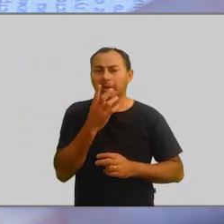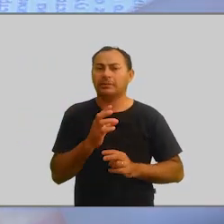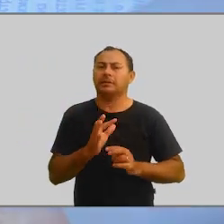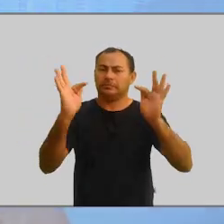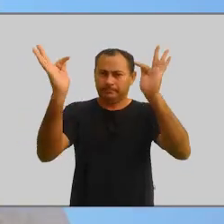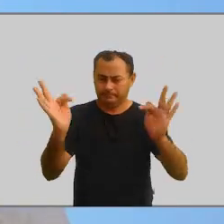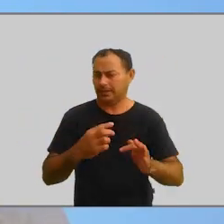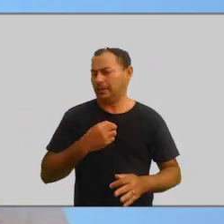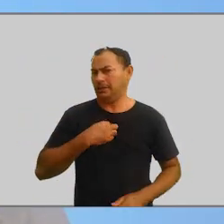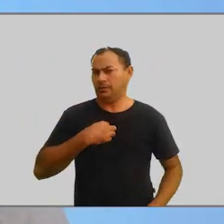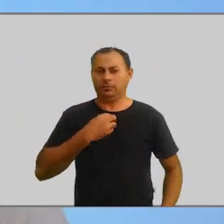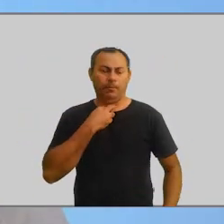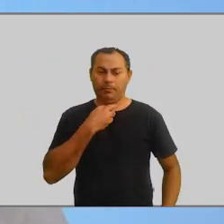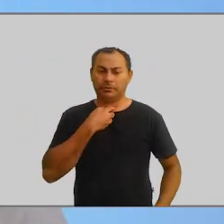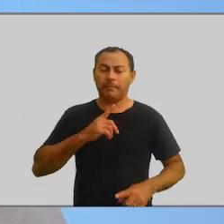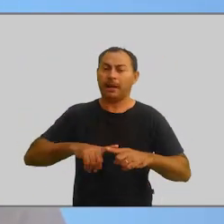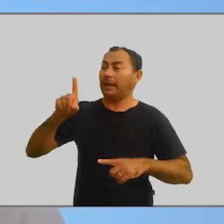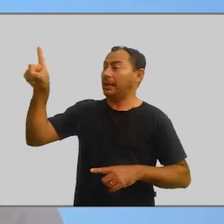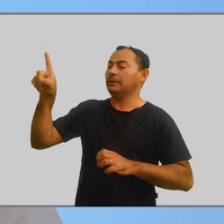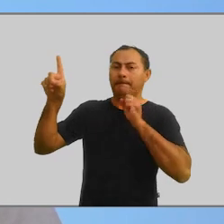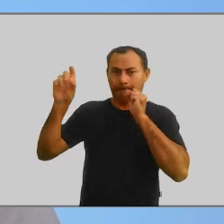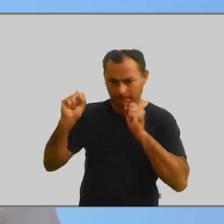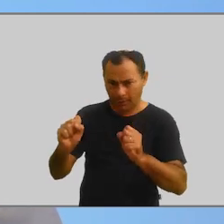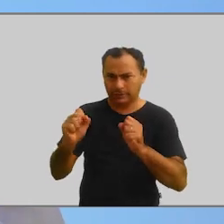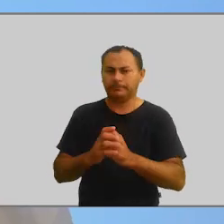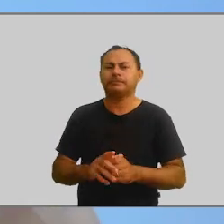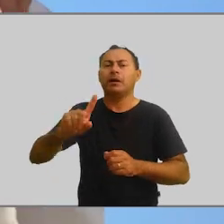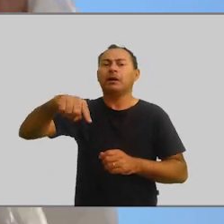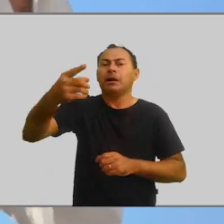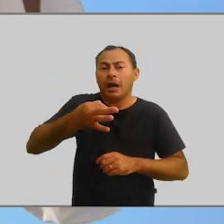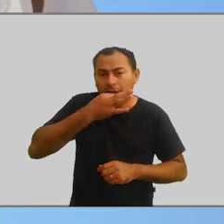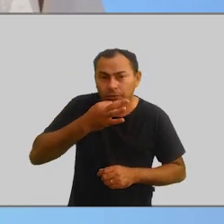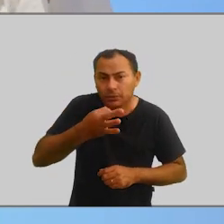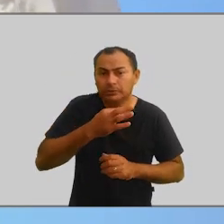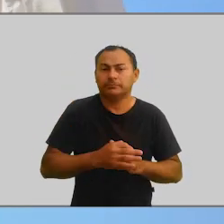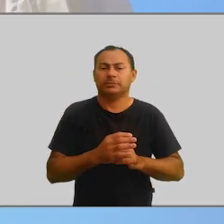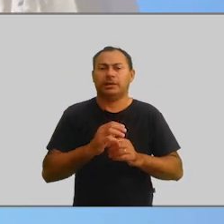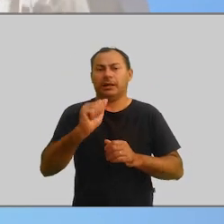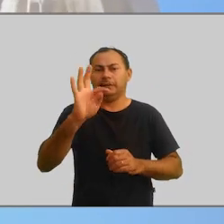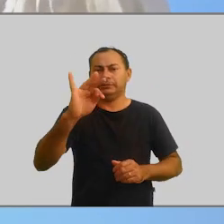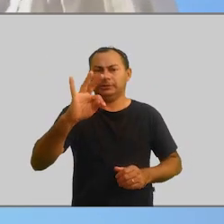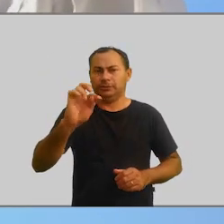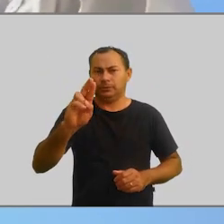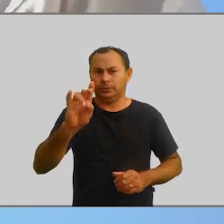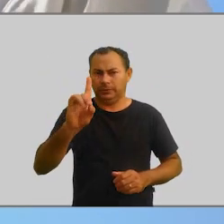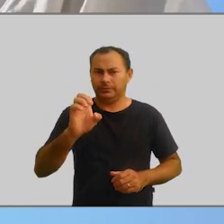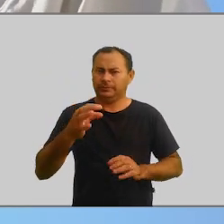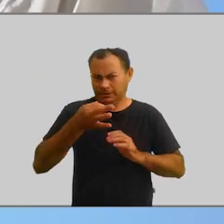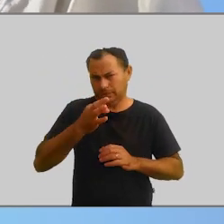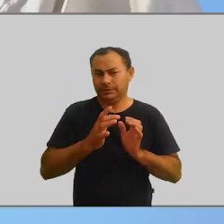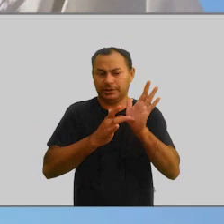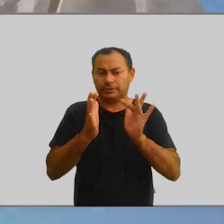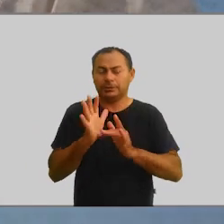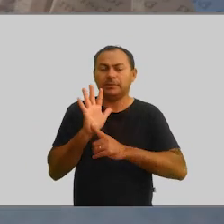bem-aventuranças. Eu não posso, mas Ele pode. A próxima atitude que Jesus apresenta tem a ver com algo